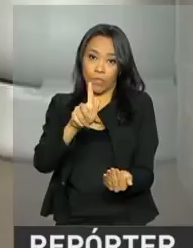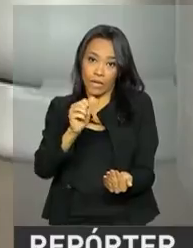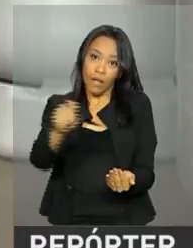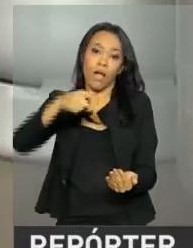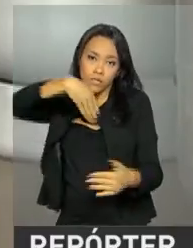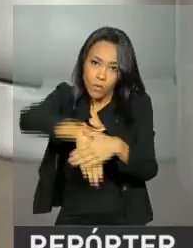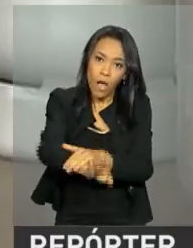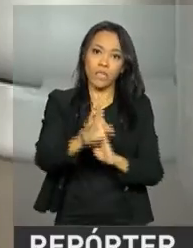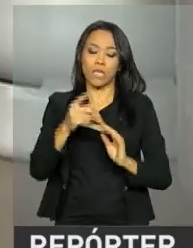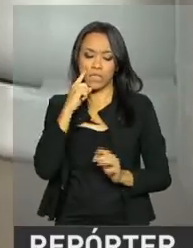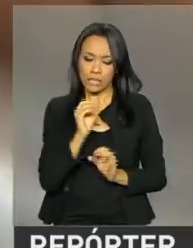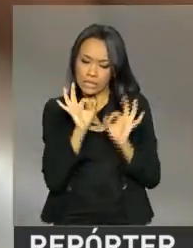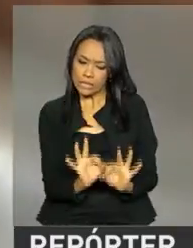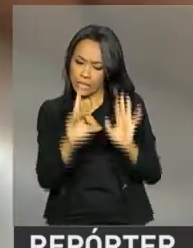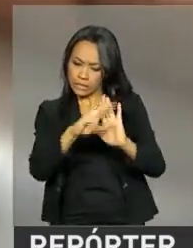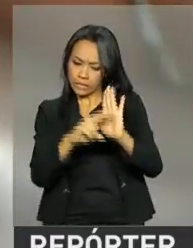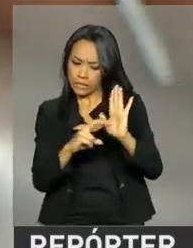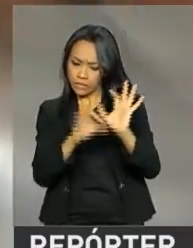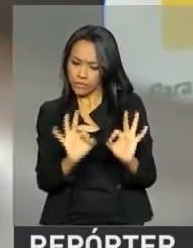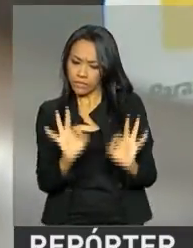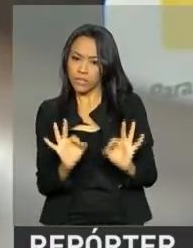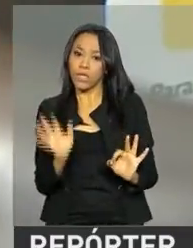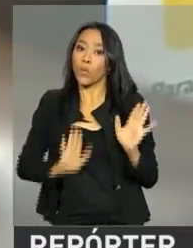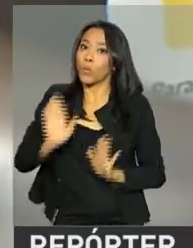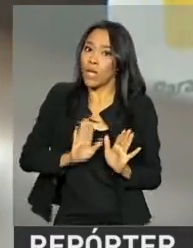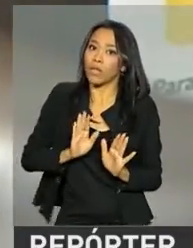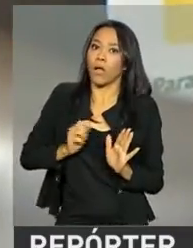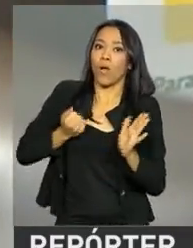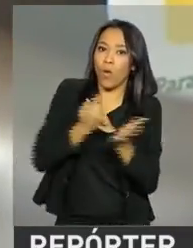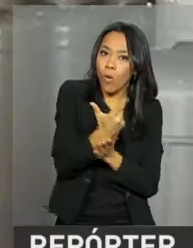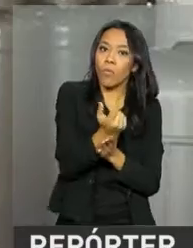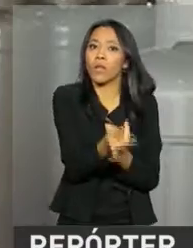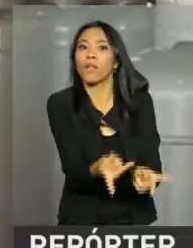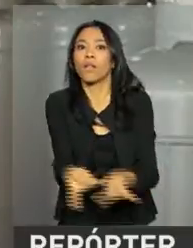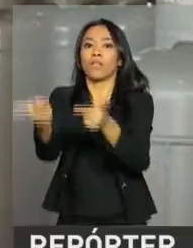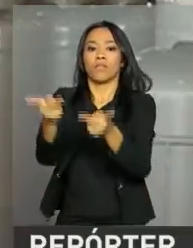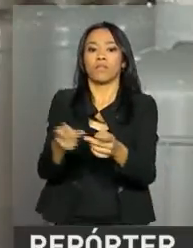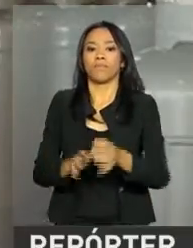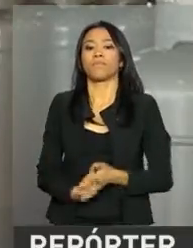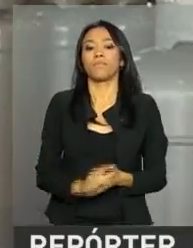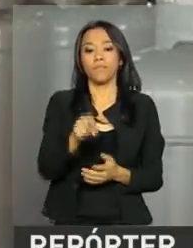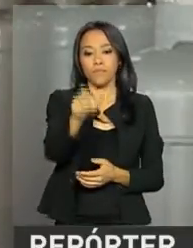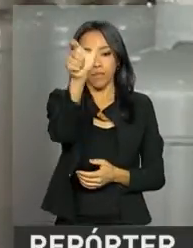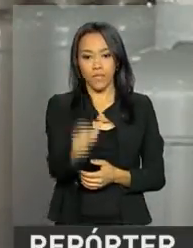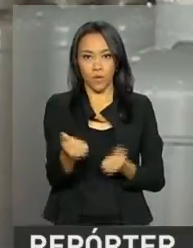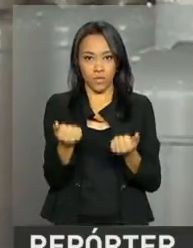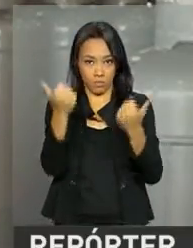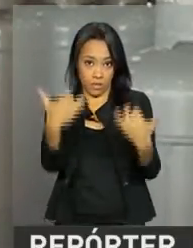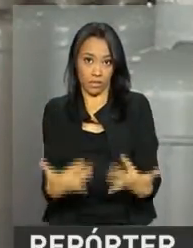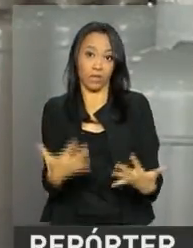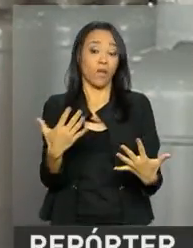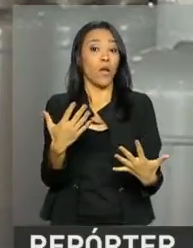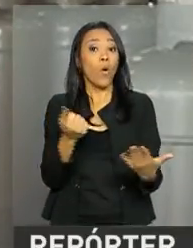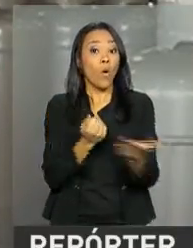e manipulados corretamente os cuidados vão da compra armazenamento para ele comprar ele tem que verificar alguns